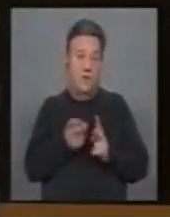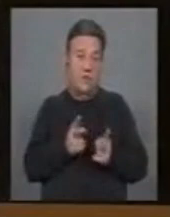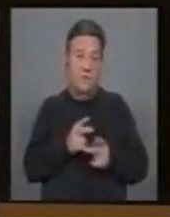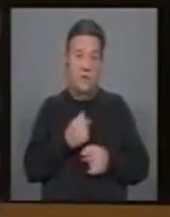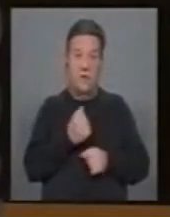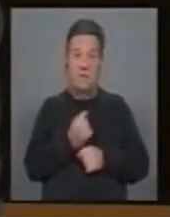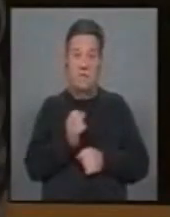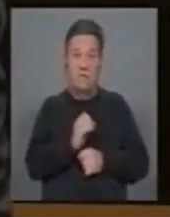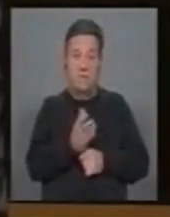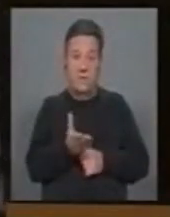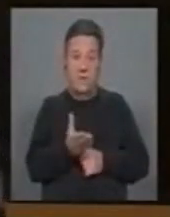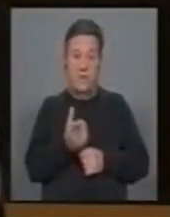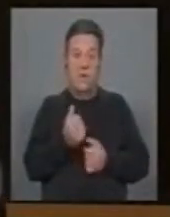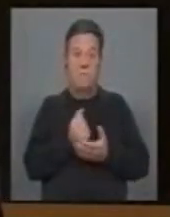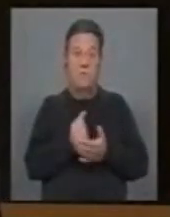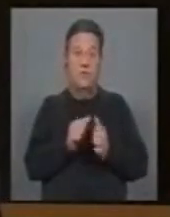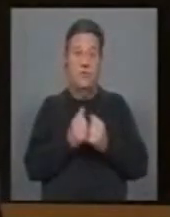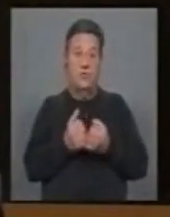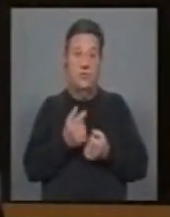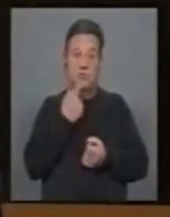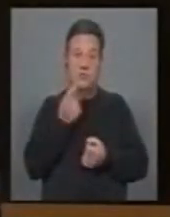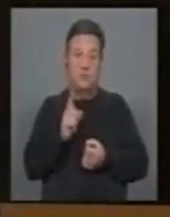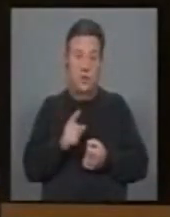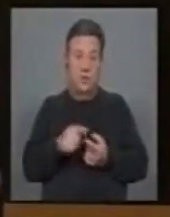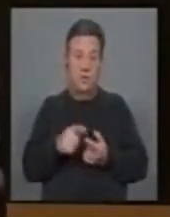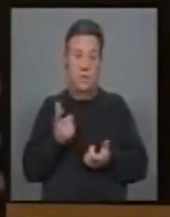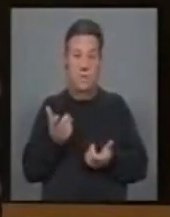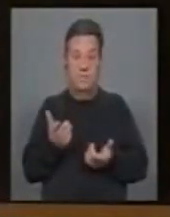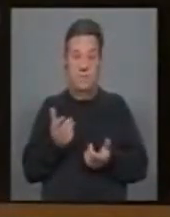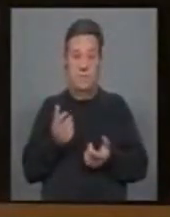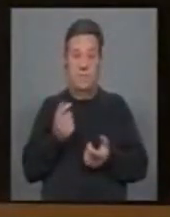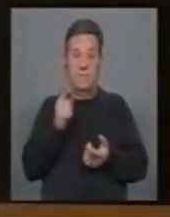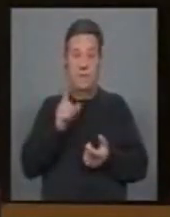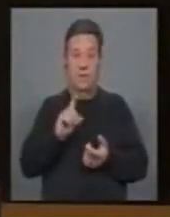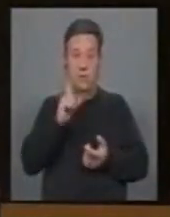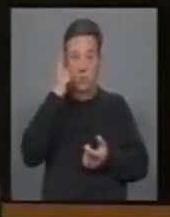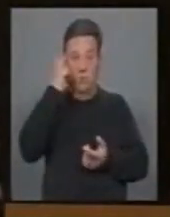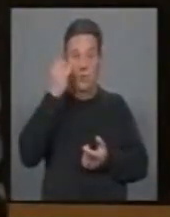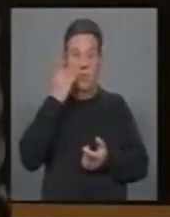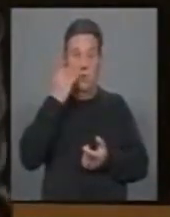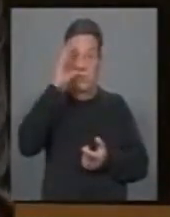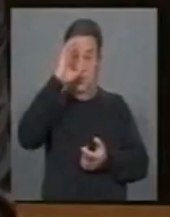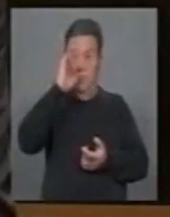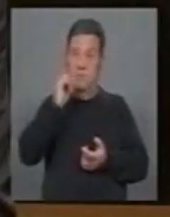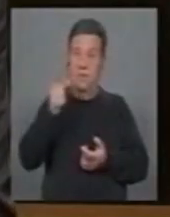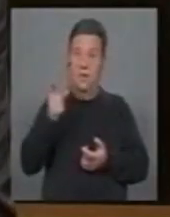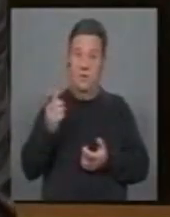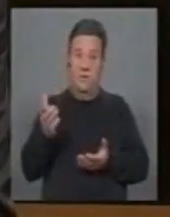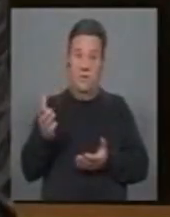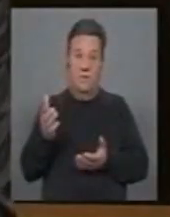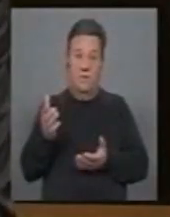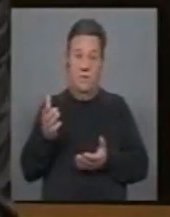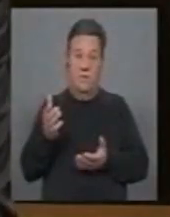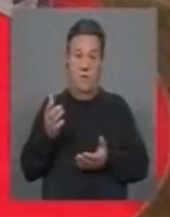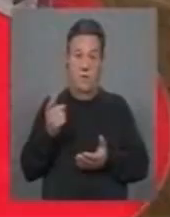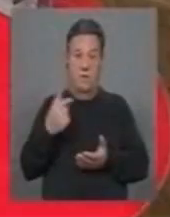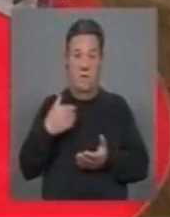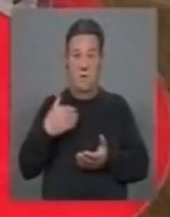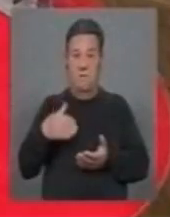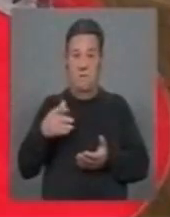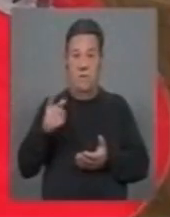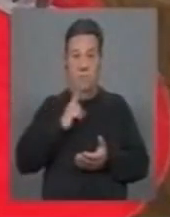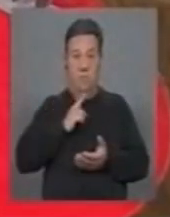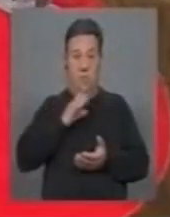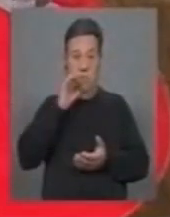coisa que também não tem sido feita mas depois fiz não chegam tanto aqui e também não se compreende como é que o governo que vai